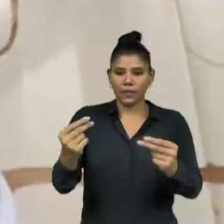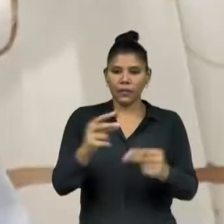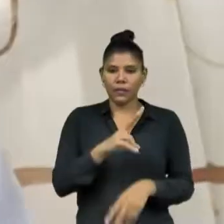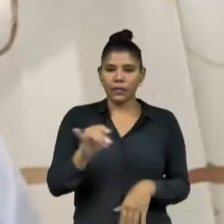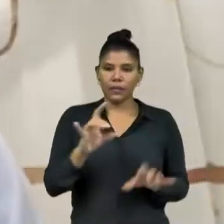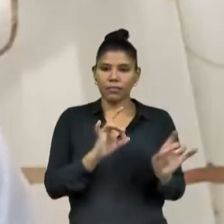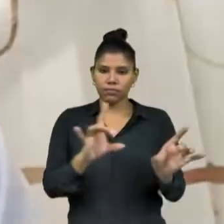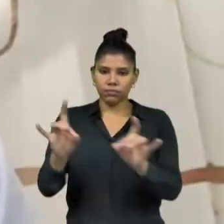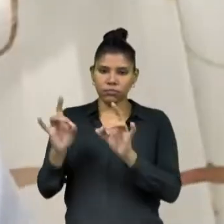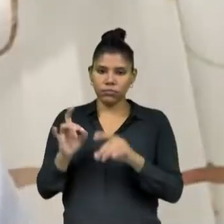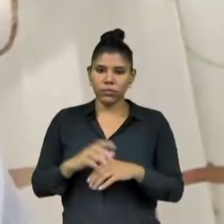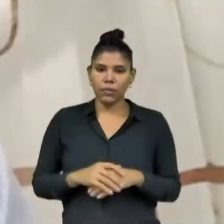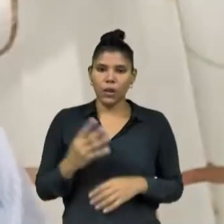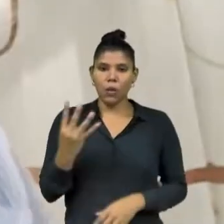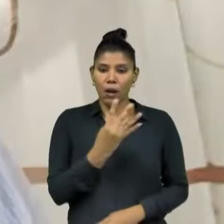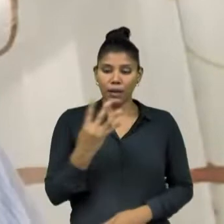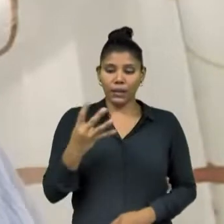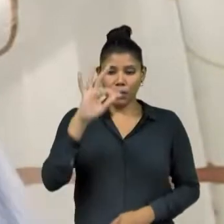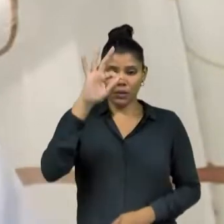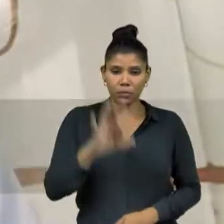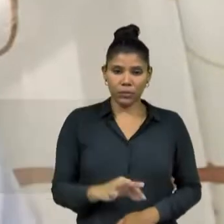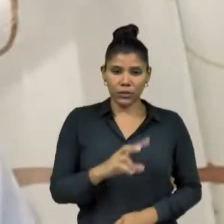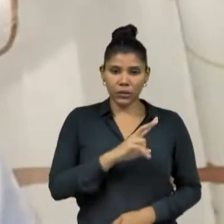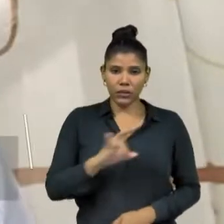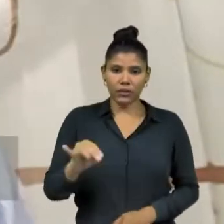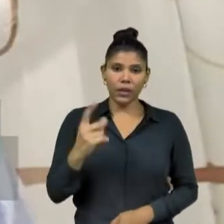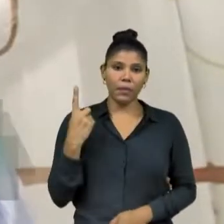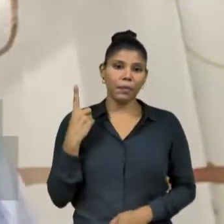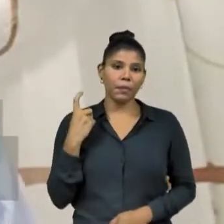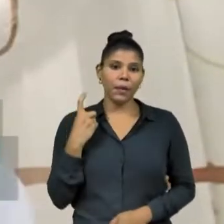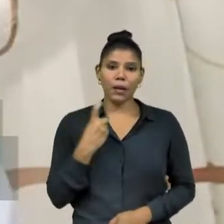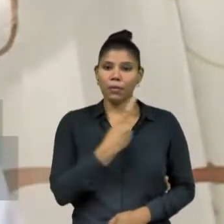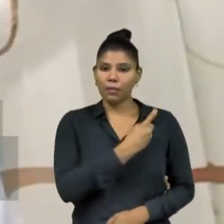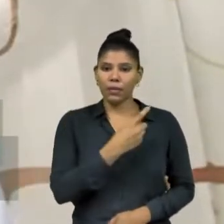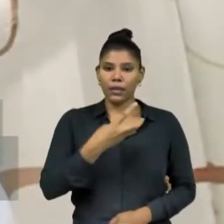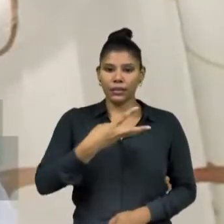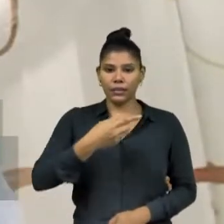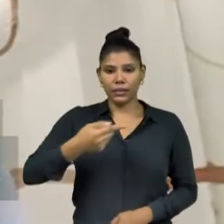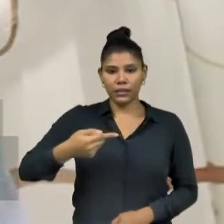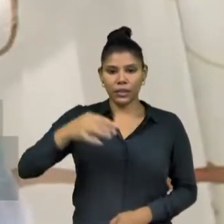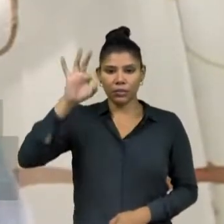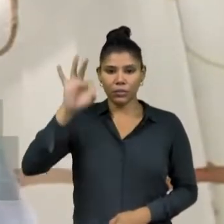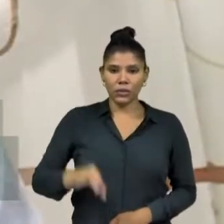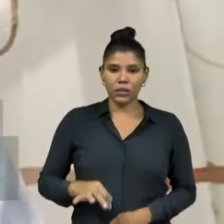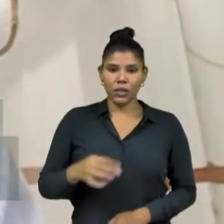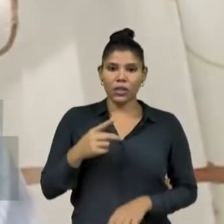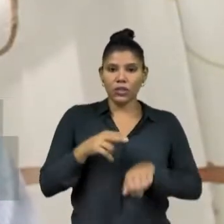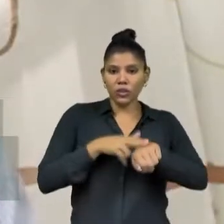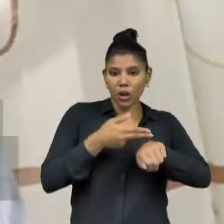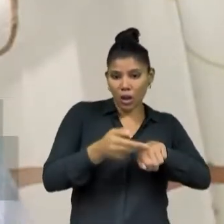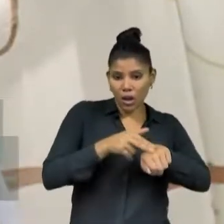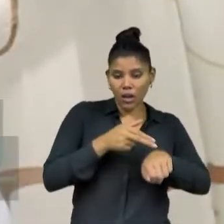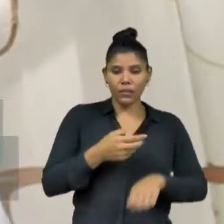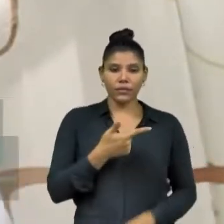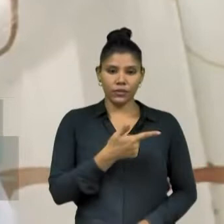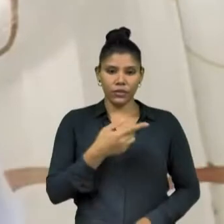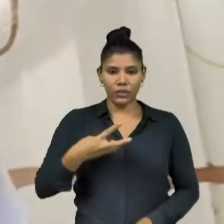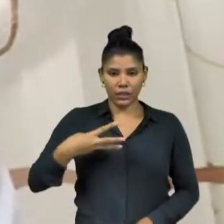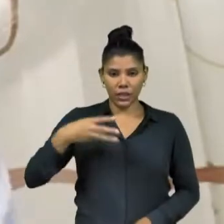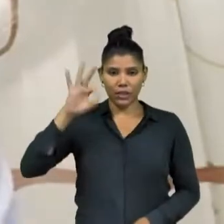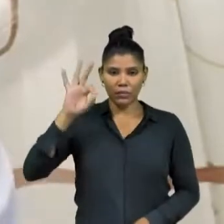vendas. 44% vão procurar perfumes, 37% chocolates e 23%